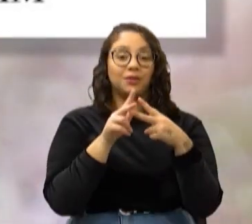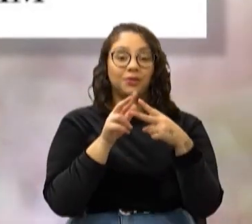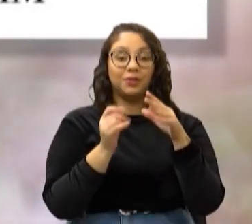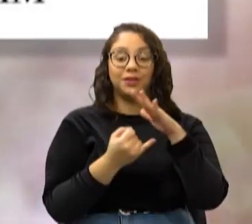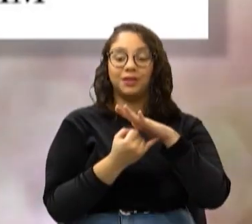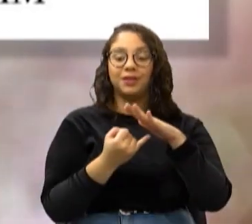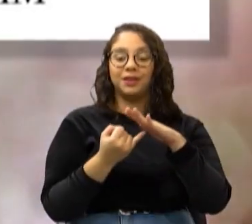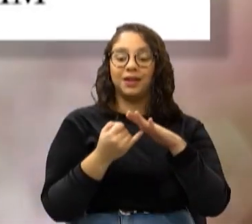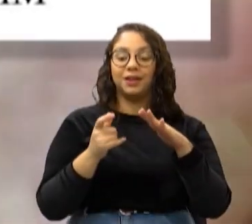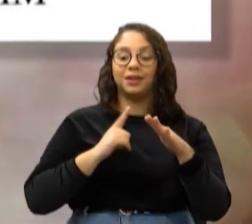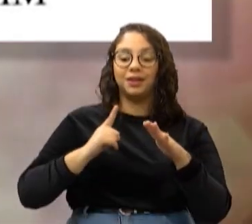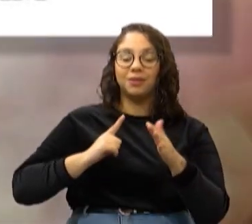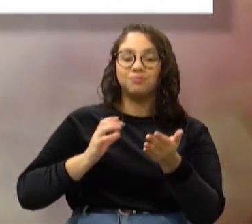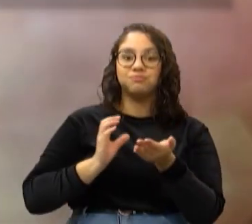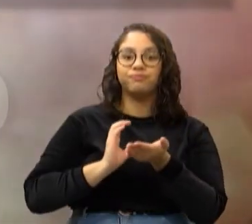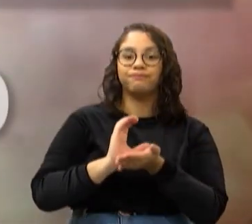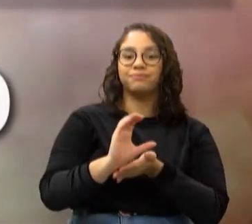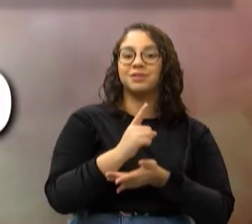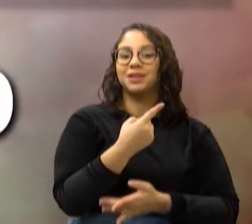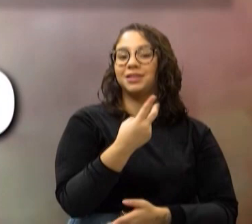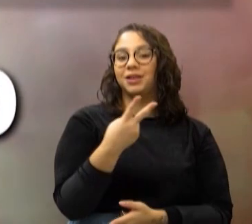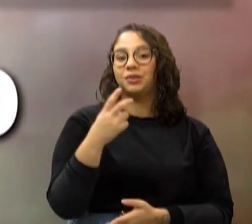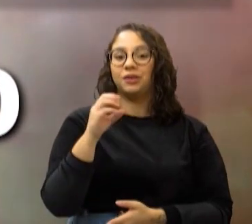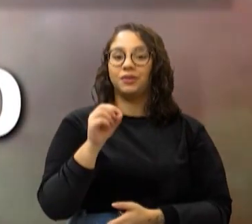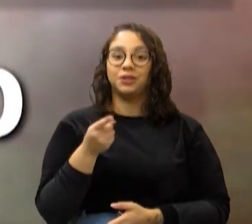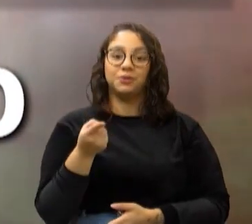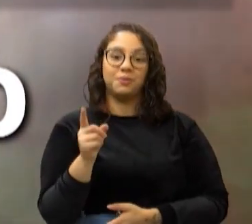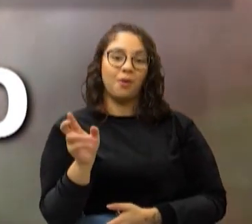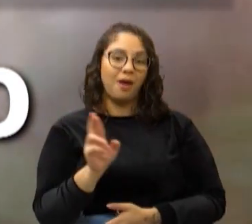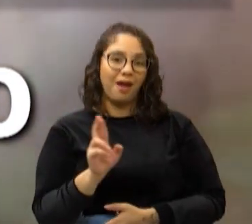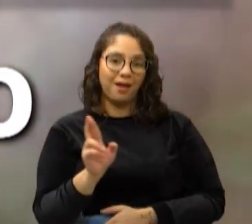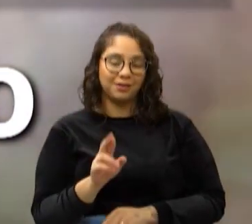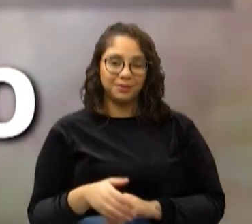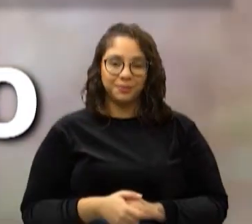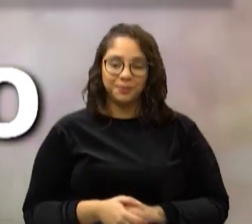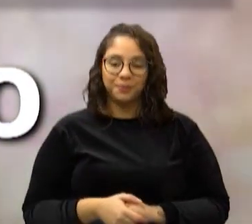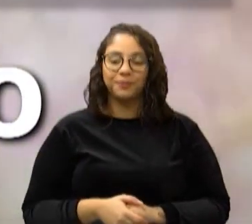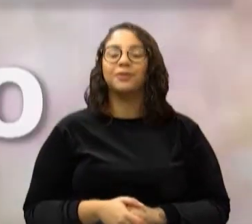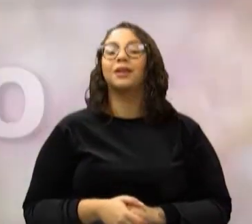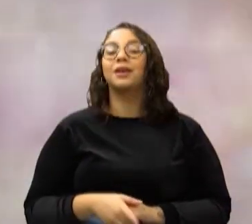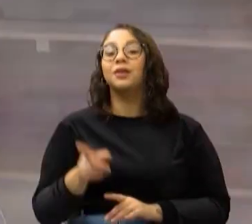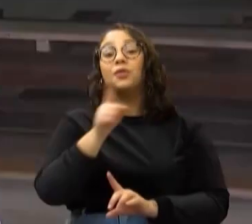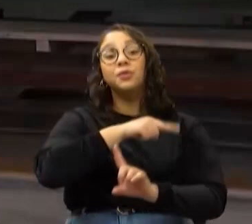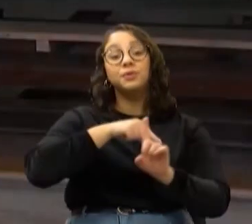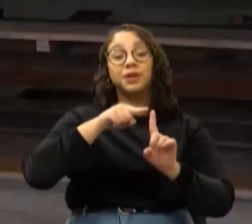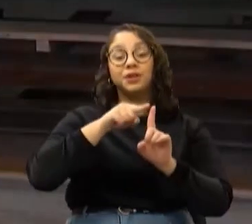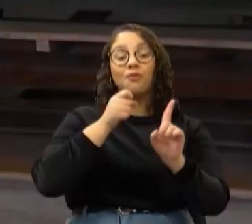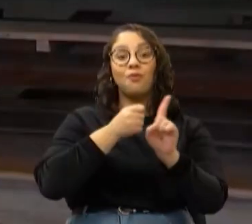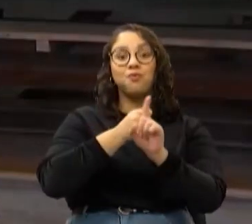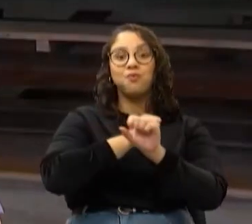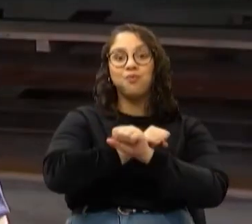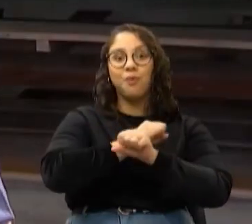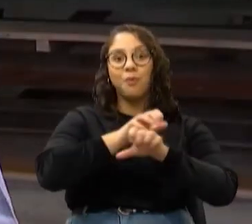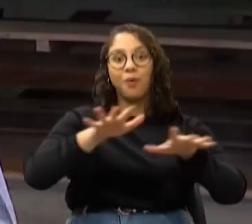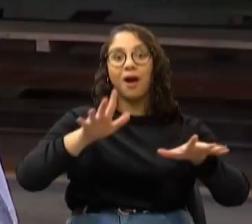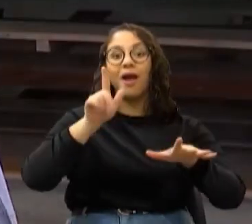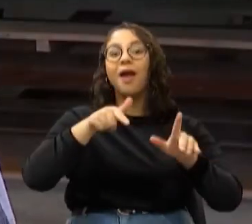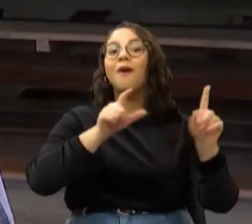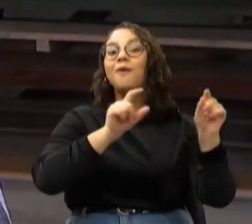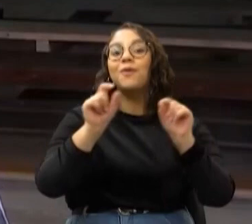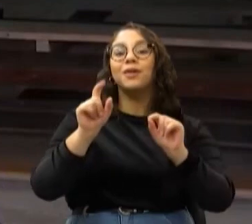2 entidades selecionadas receberam um aporte financeiro de até R$120 mil. E acho que o objetivo do